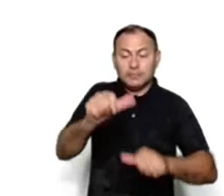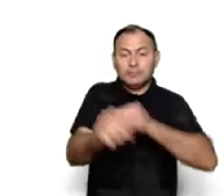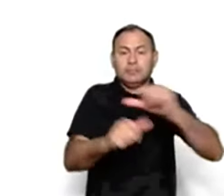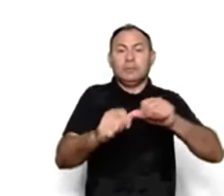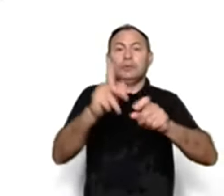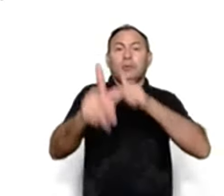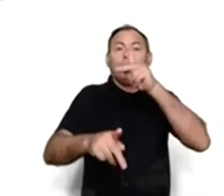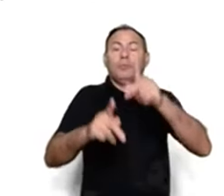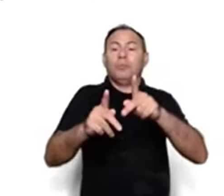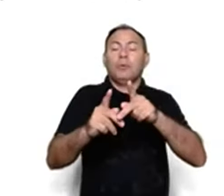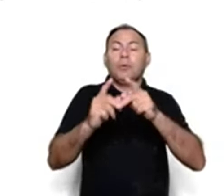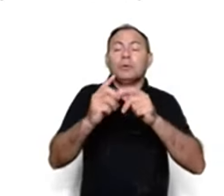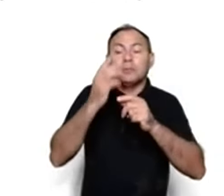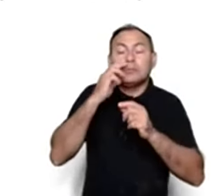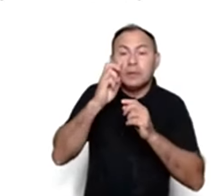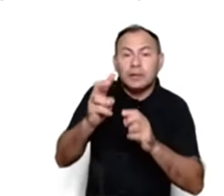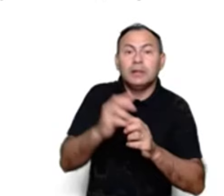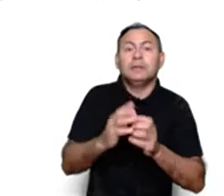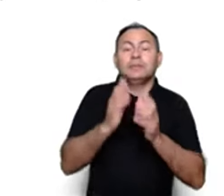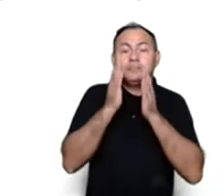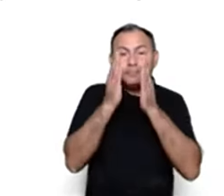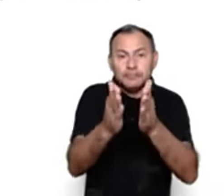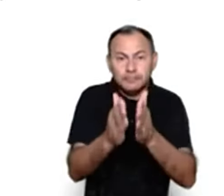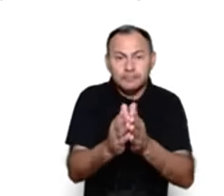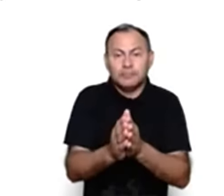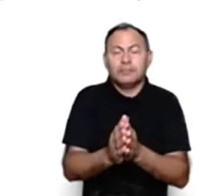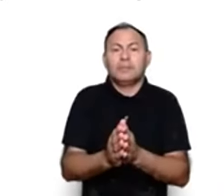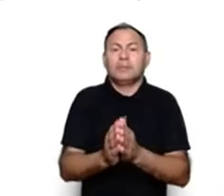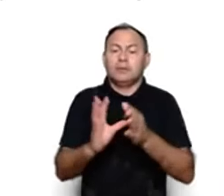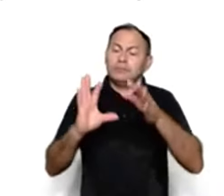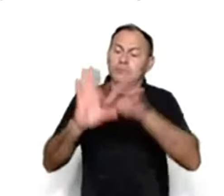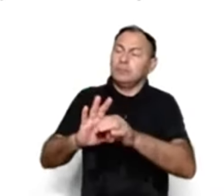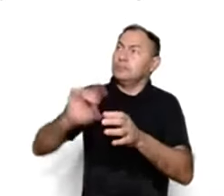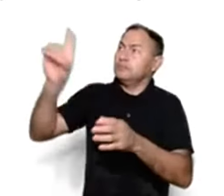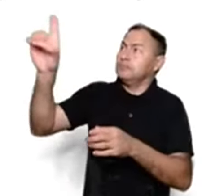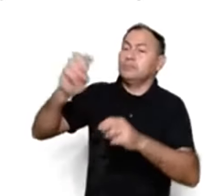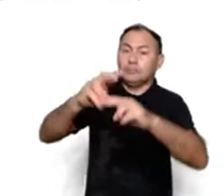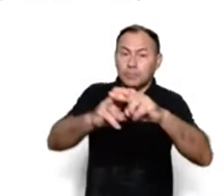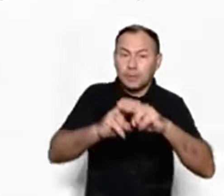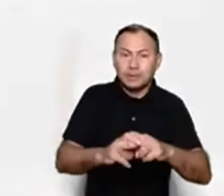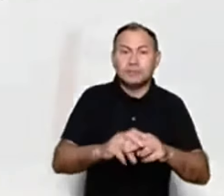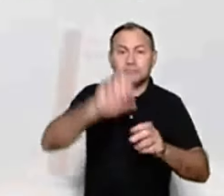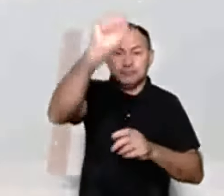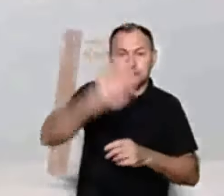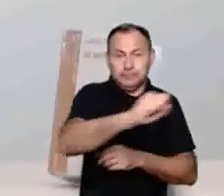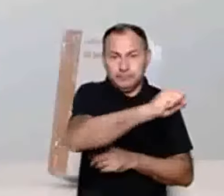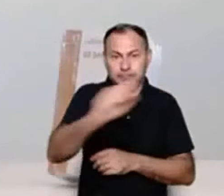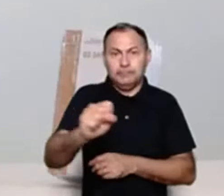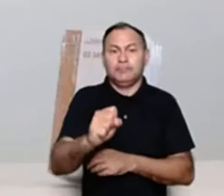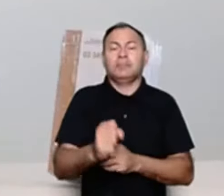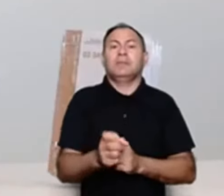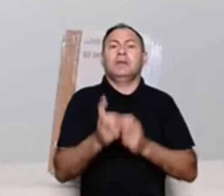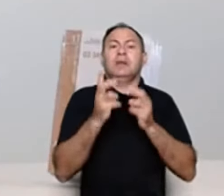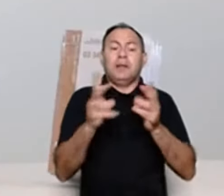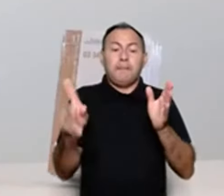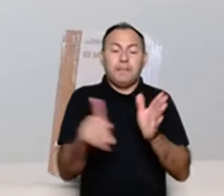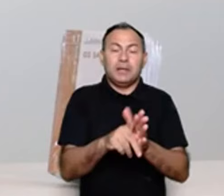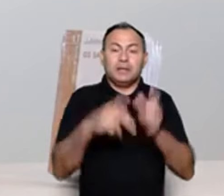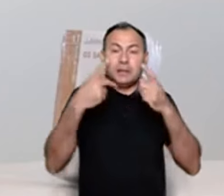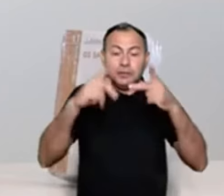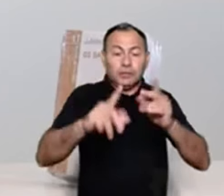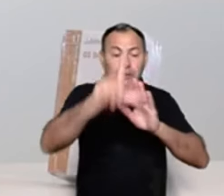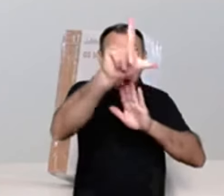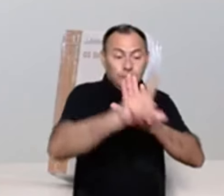a edificação do corpo de Cristo, em suma, para estar culto a Deus. Por isso, os sacramentos são, portanto, da mesma